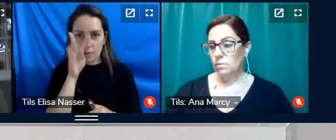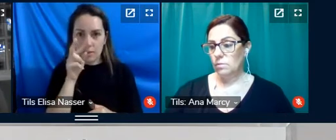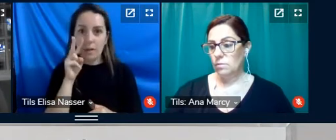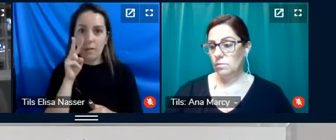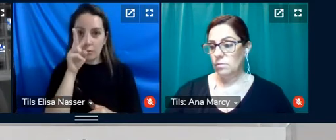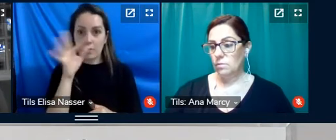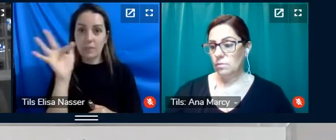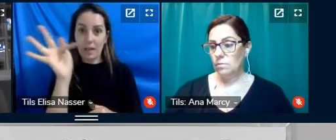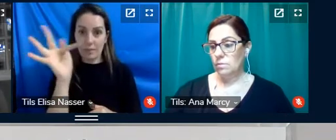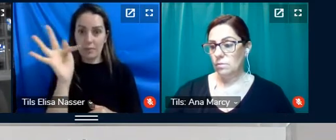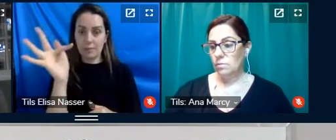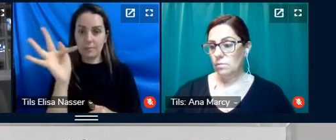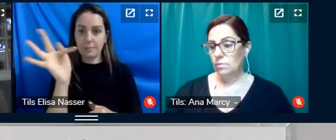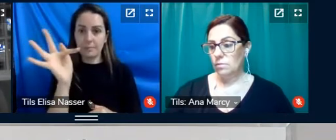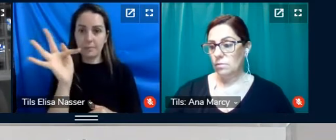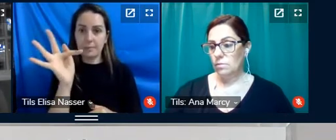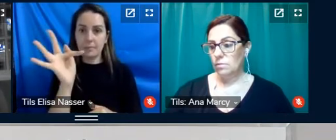seja